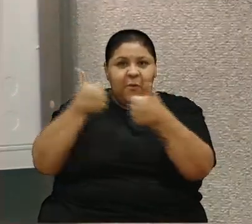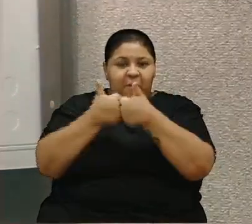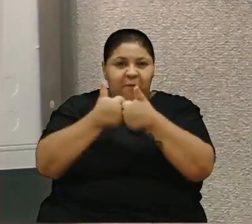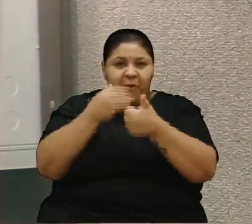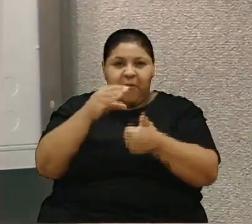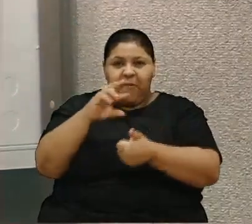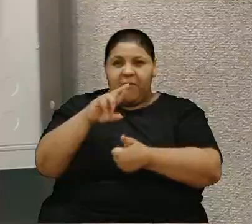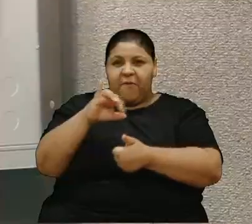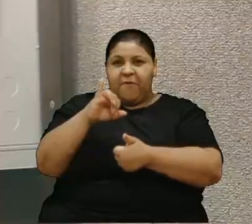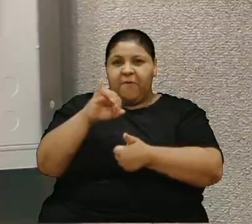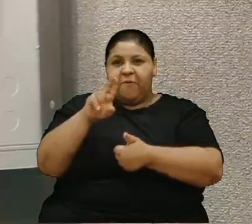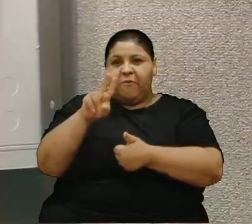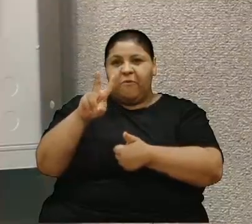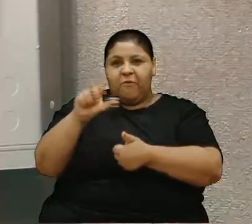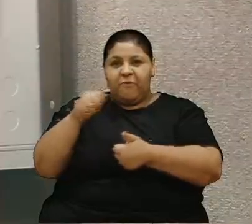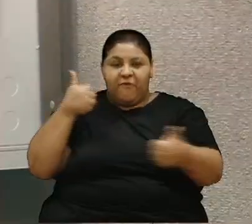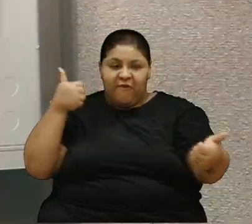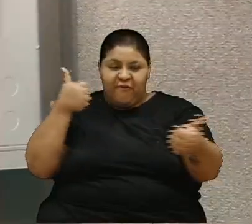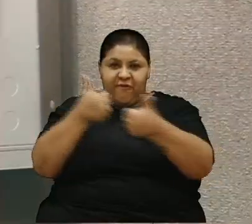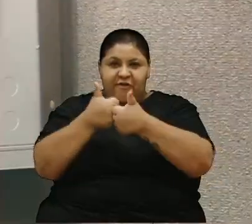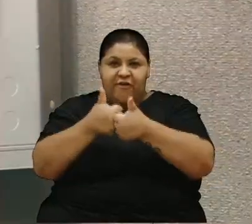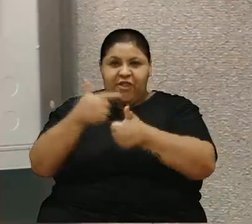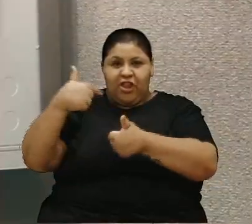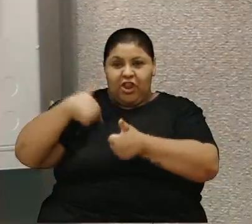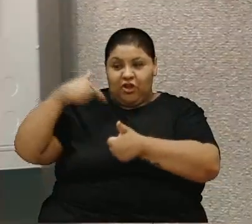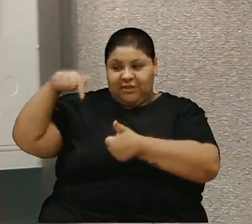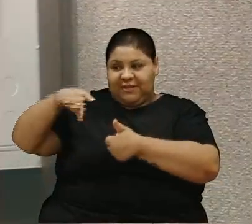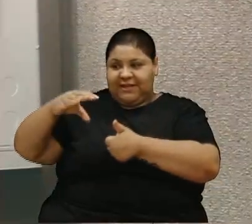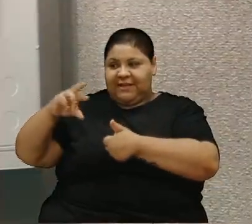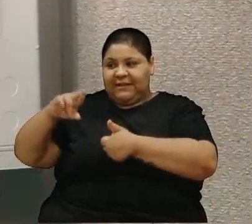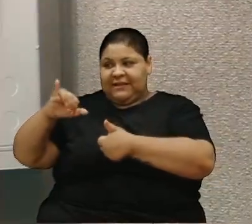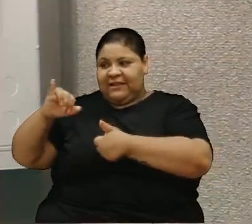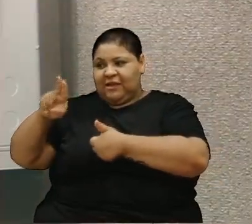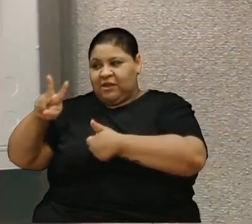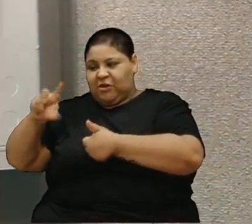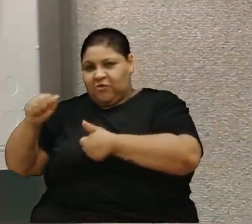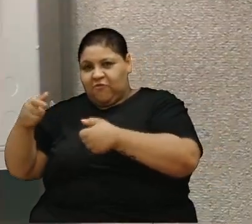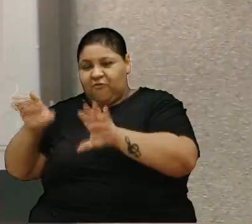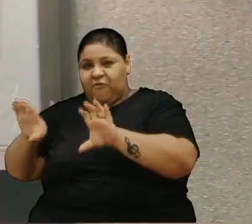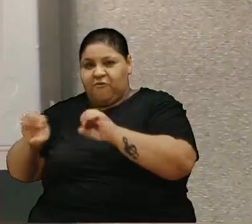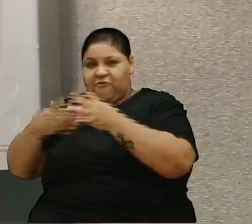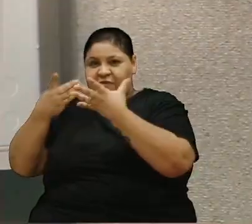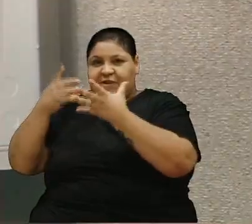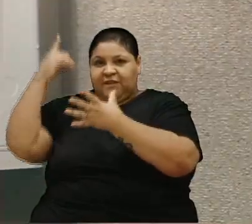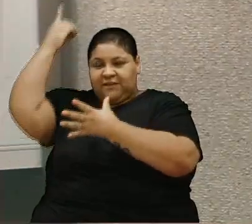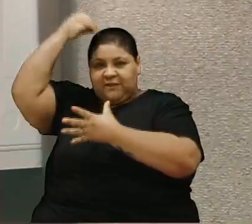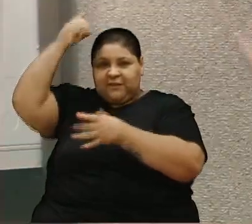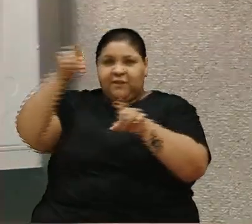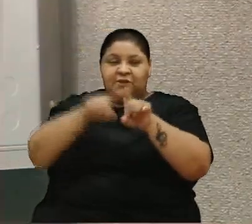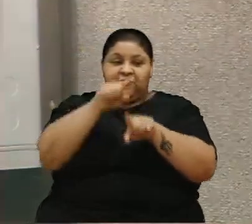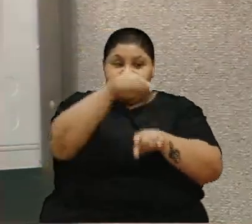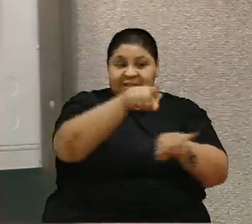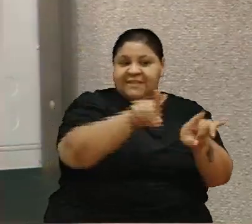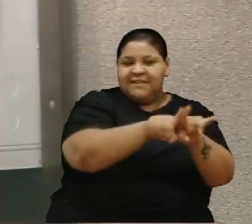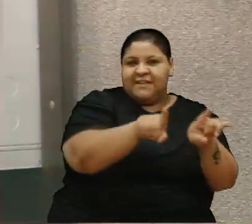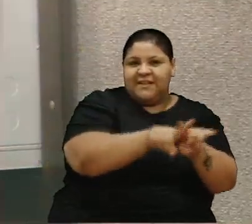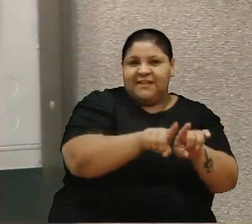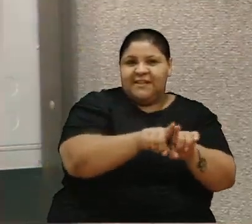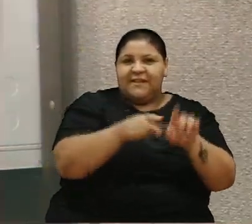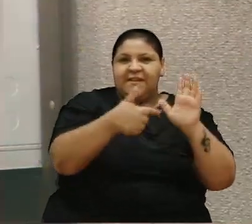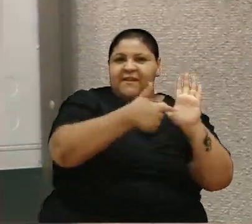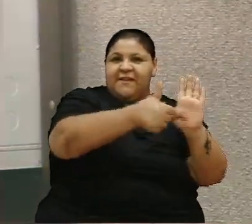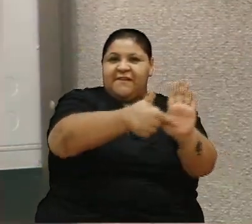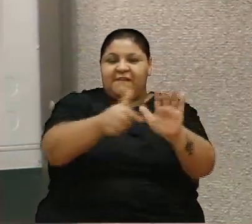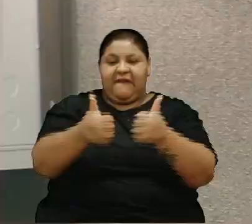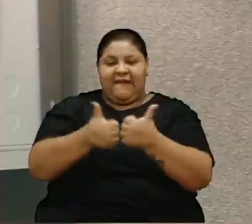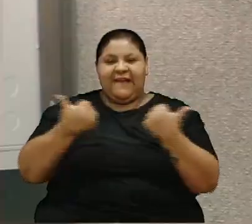Vila Seca está muito próximo, então nós lá em Criúva com a festa do Divino, vocês em Vila Seca, somos parceiros, vamos divulgar, nosso gaiteiro,